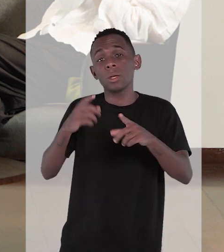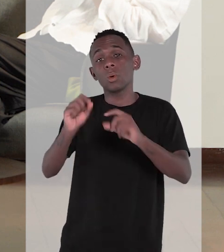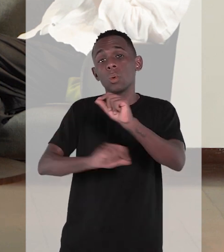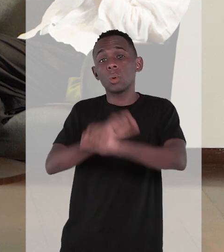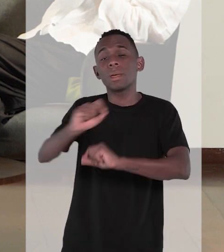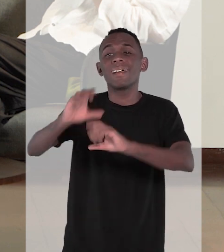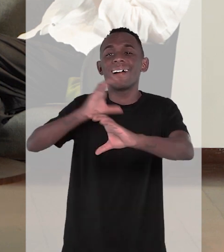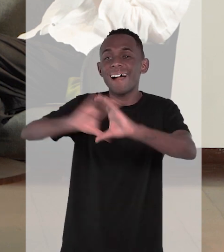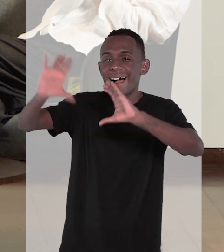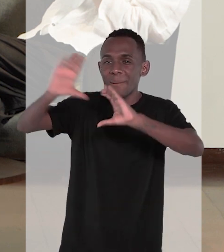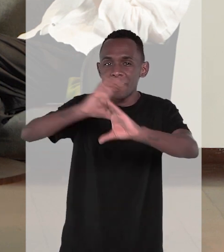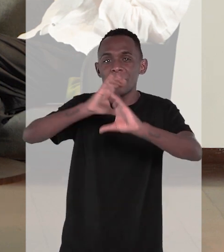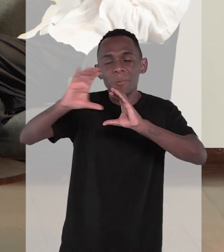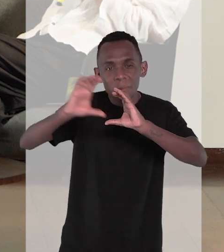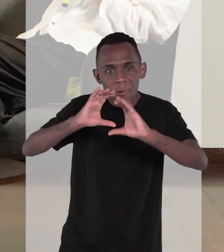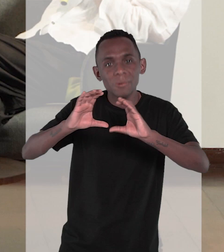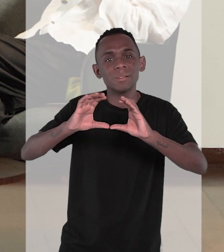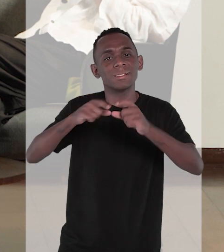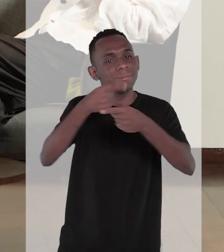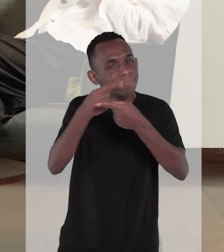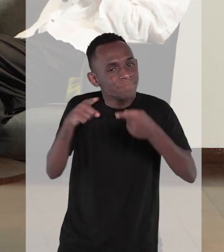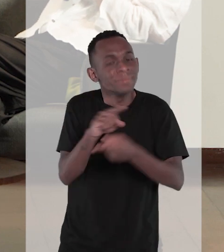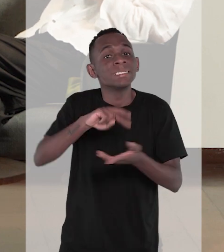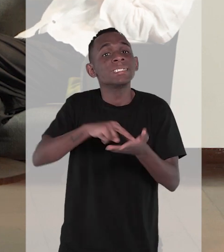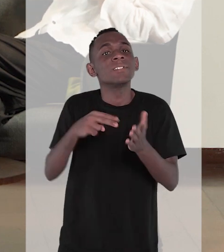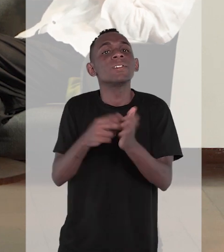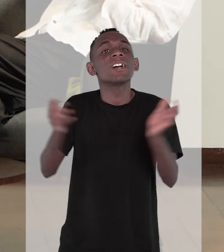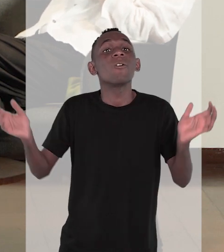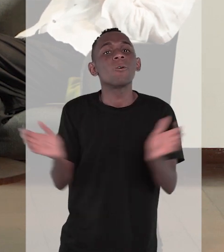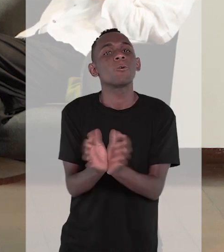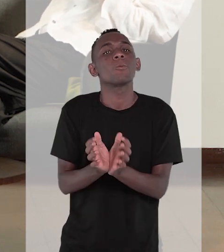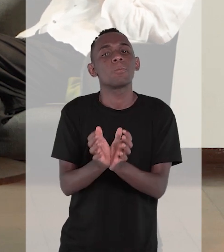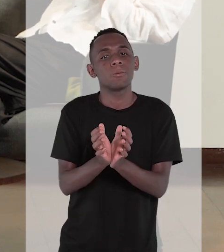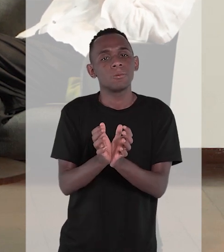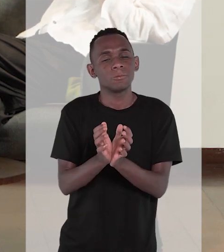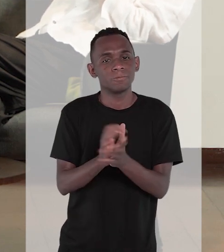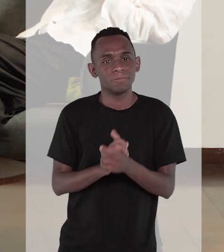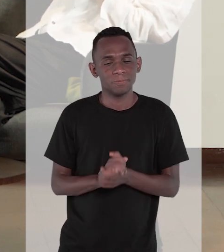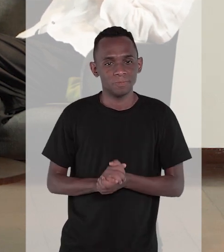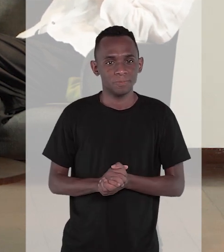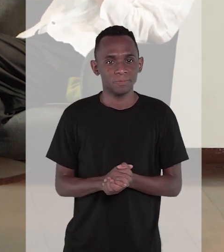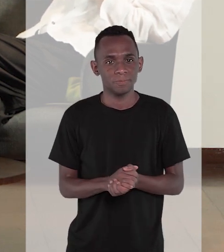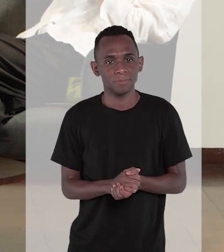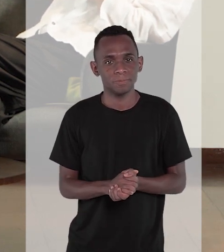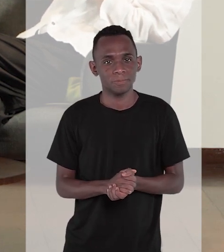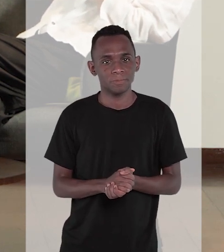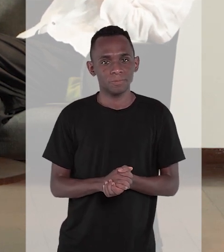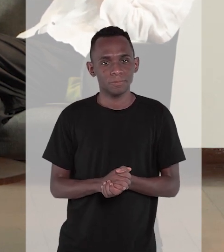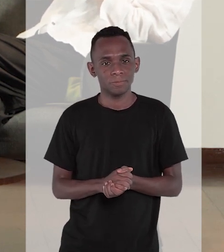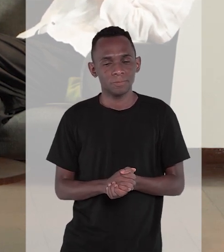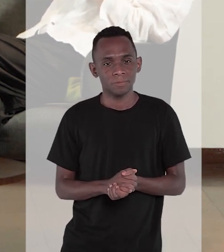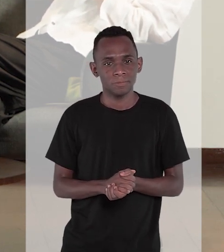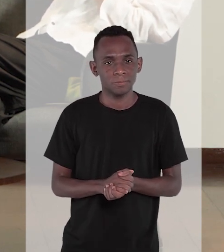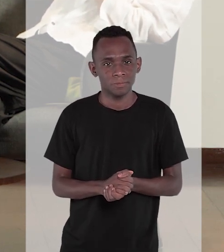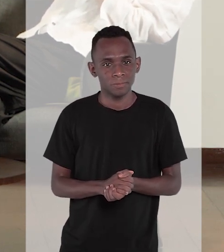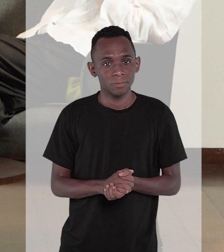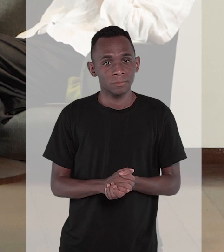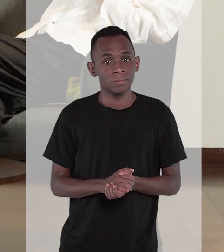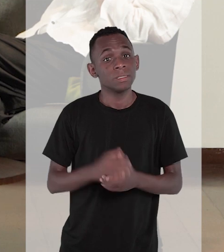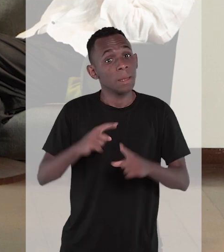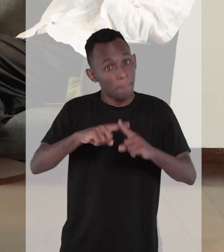é coletiva, mesmo que o momento da criação seja. Ela tem um momento de ser